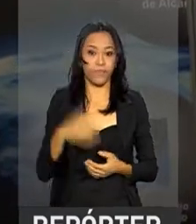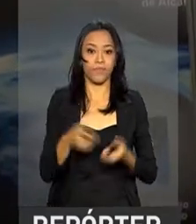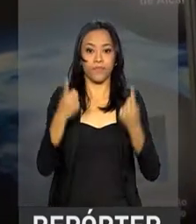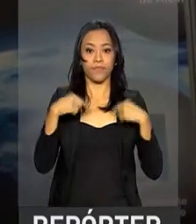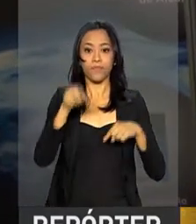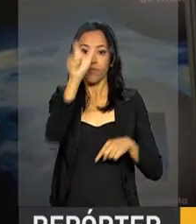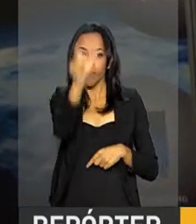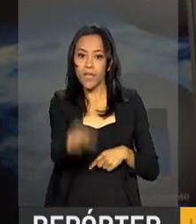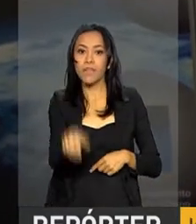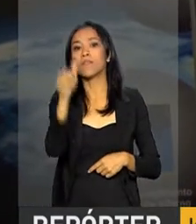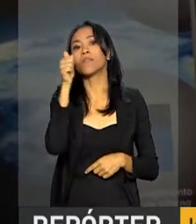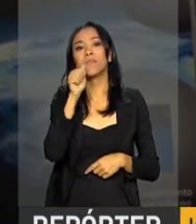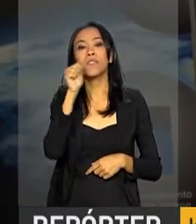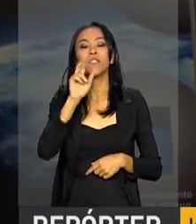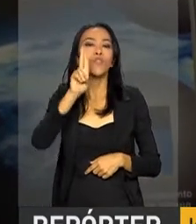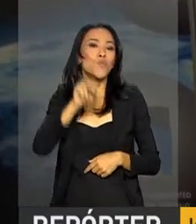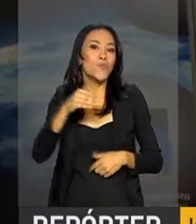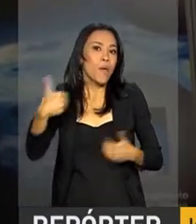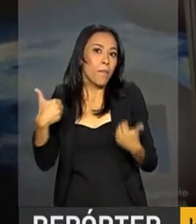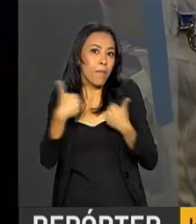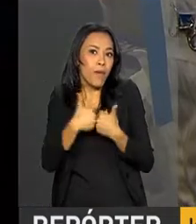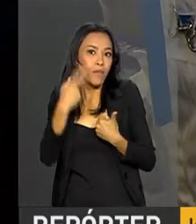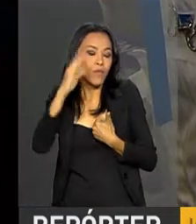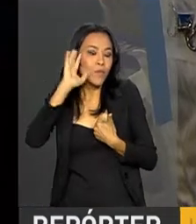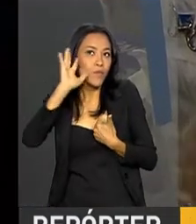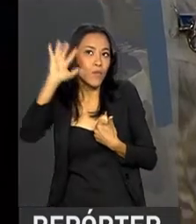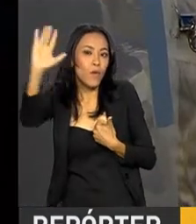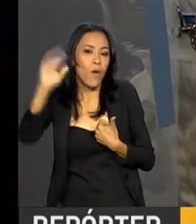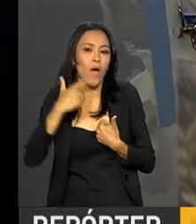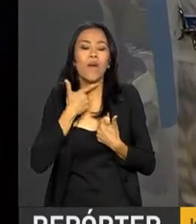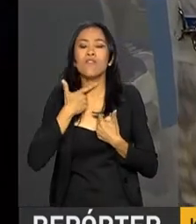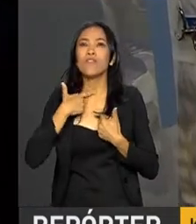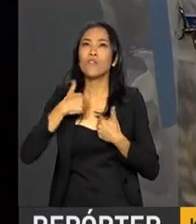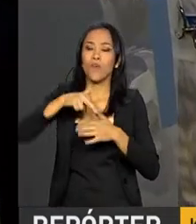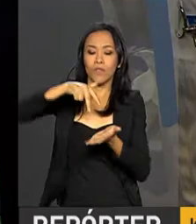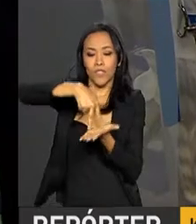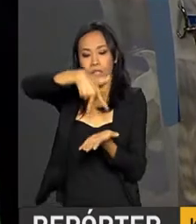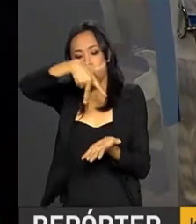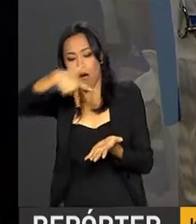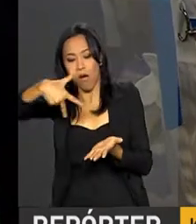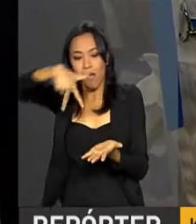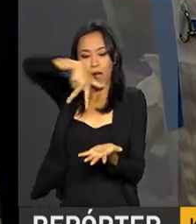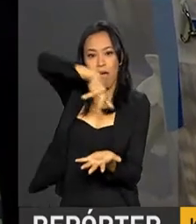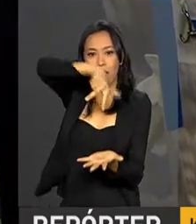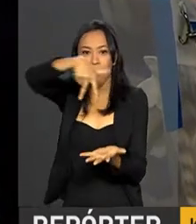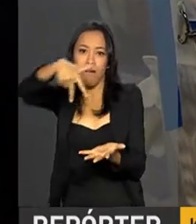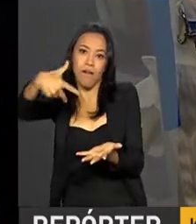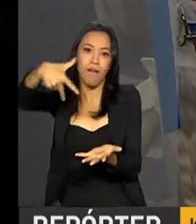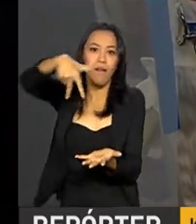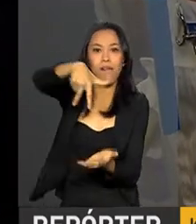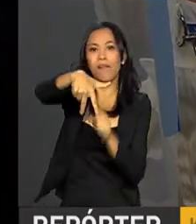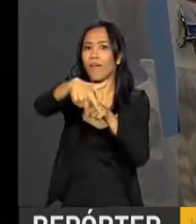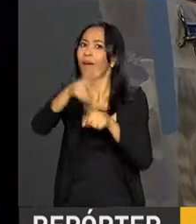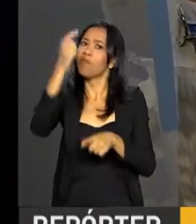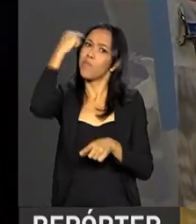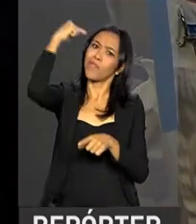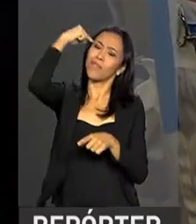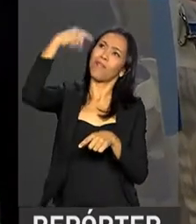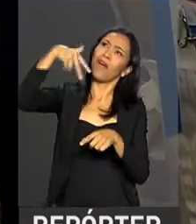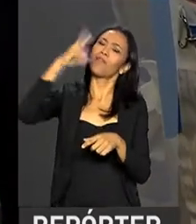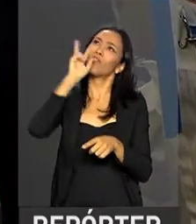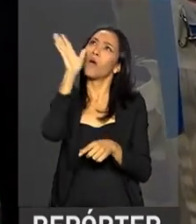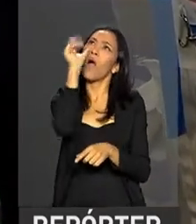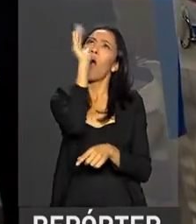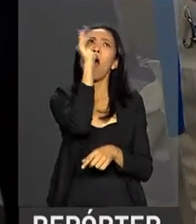Karina nunca esteve tão próxima do seu sonho. Eu sempre sonhei em ser astronauta. Eu sonho em ser astrônoma. Coisas do espaço me chamam